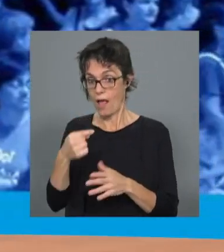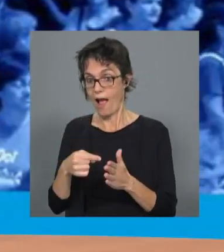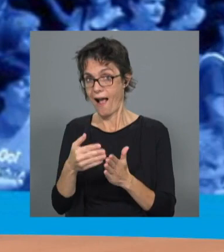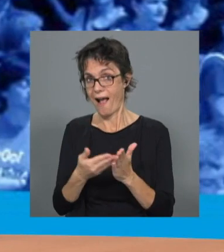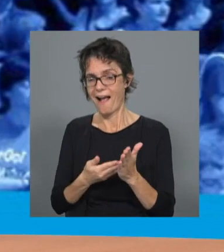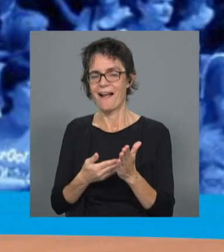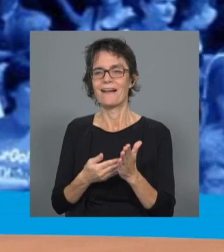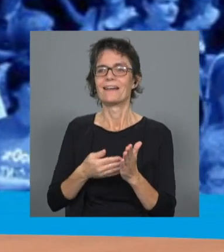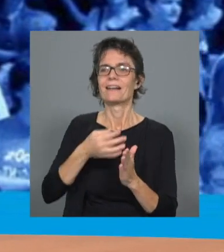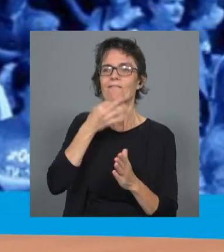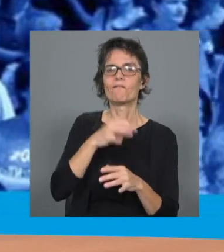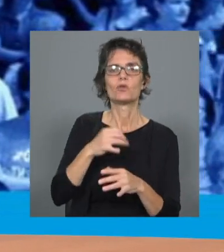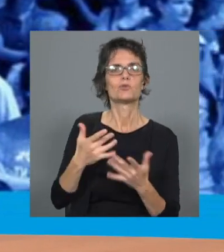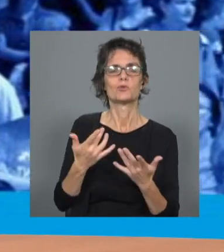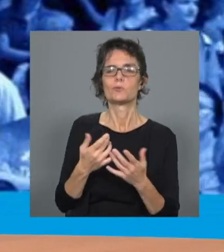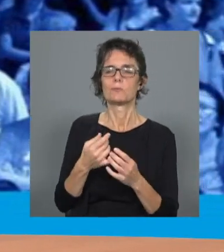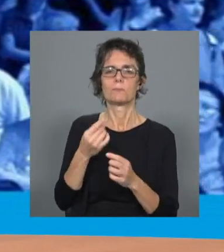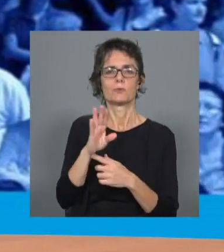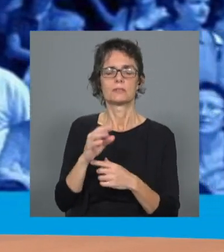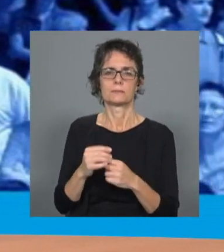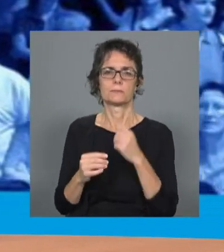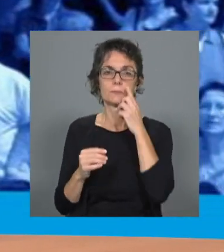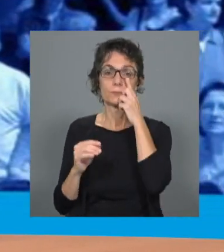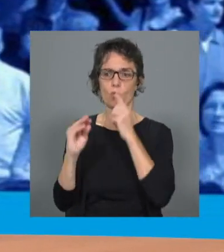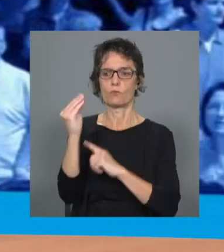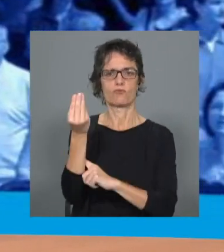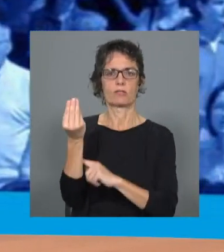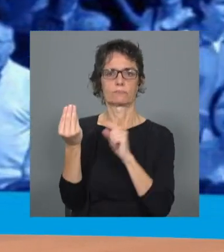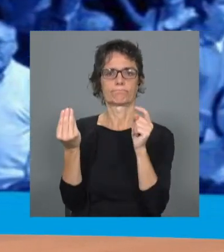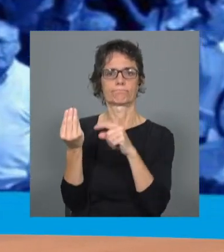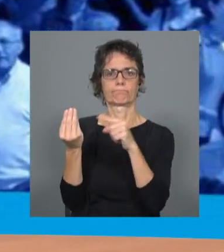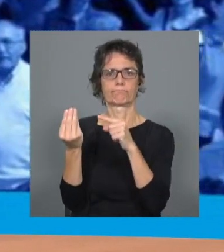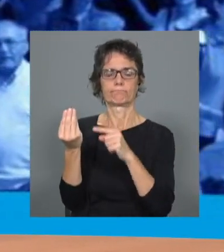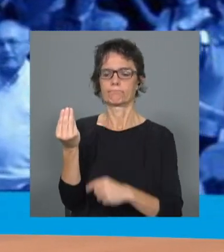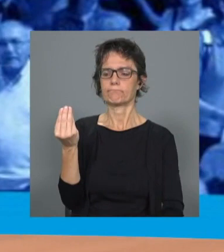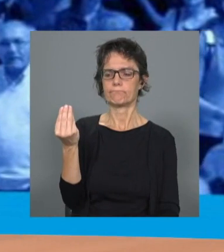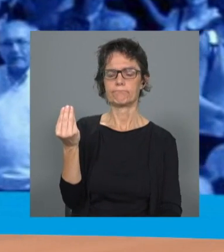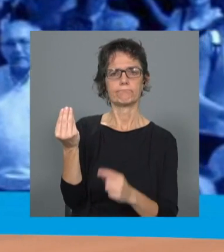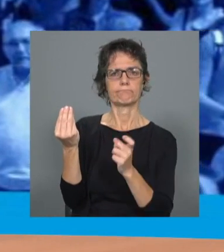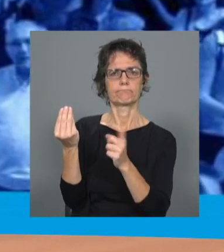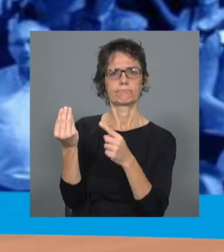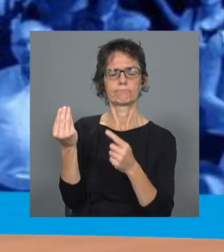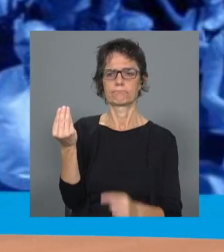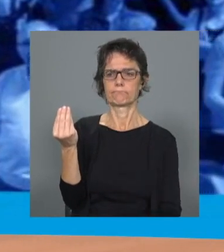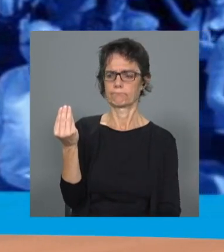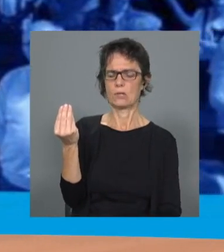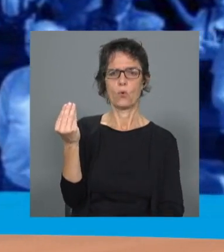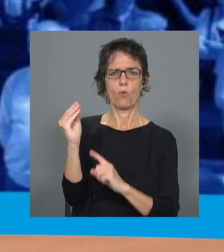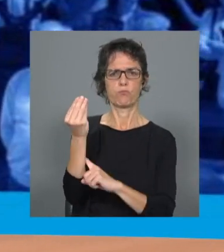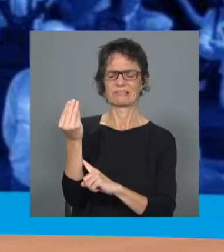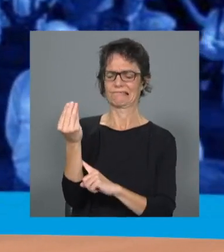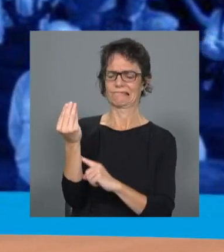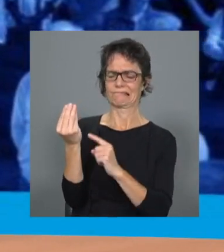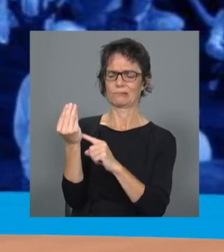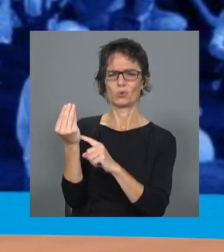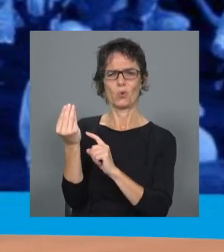que nos fala, por exemplo, da perspectiva de um objeto, como é que esse objeto viu a forma como nós nos comportamos. É o Banco do Jardim? Que é